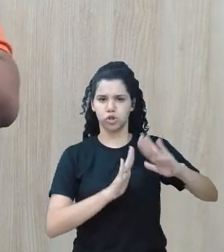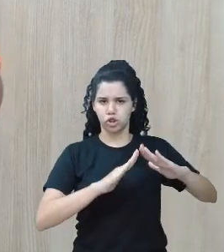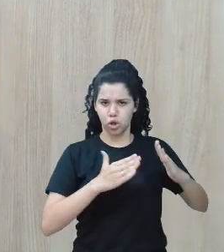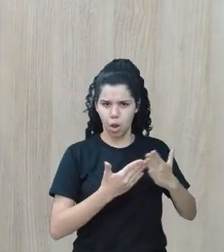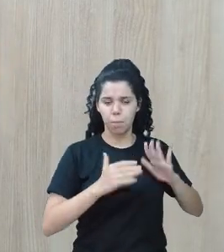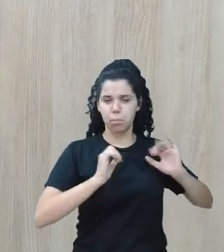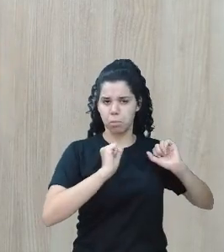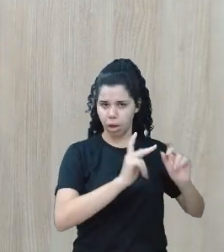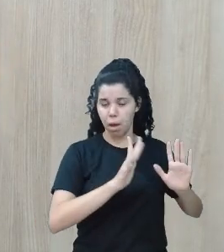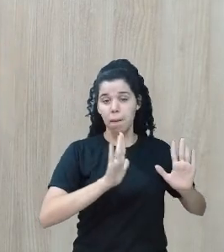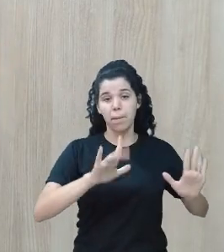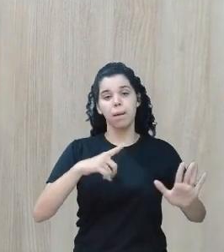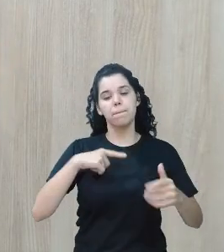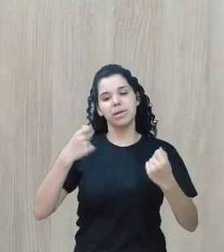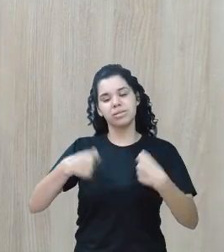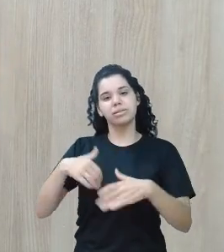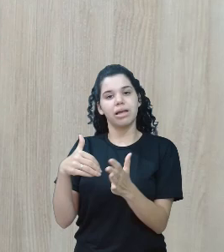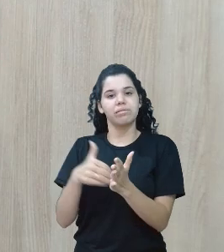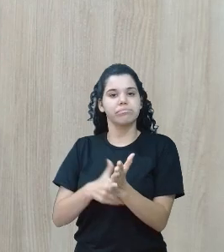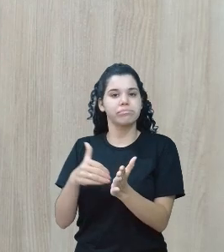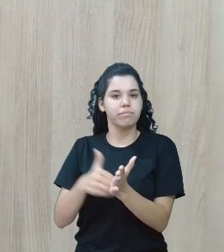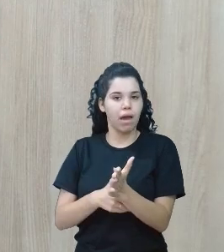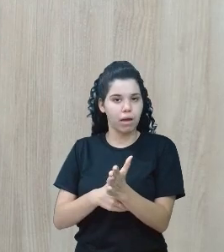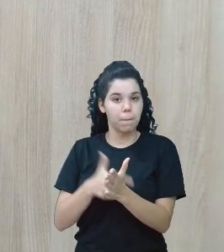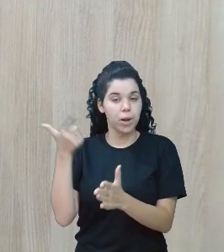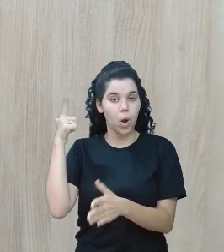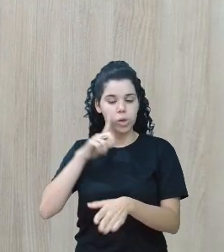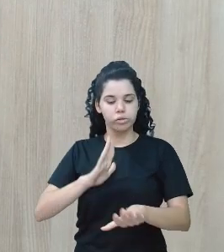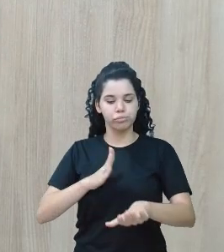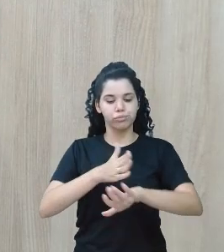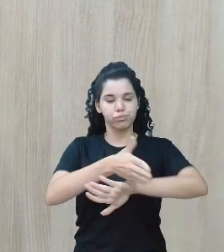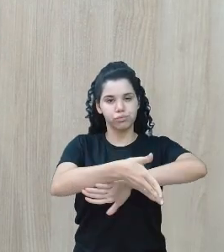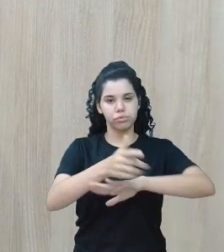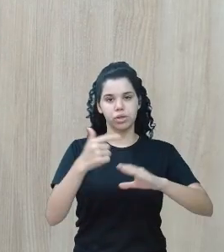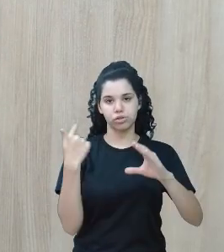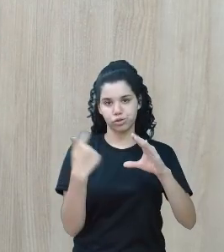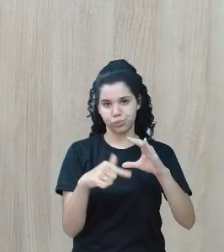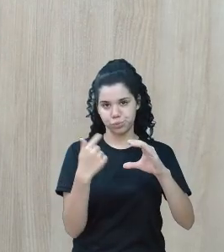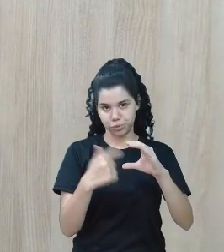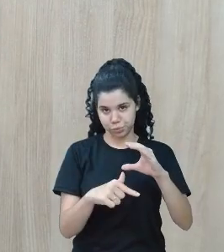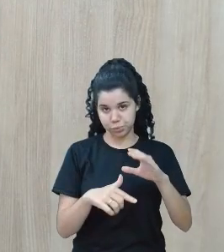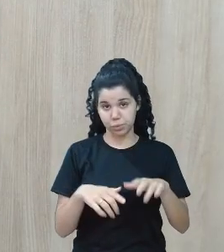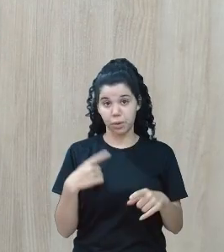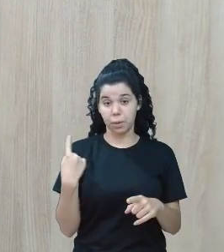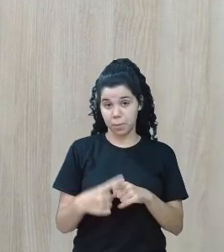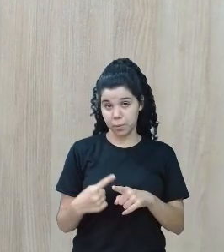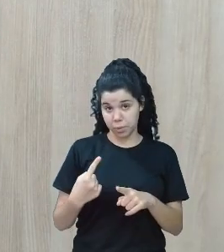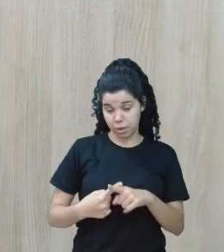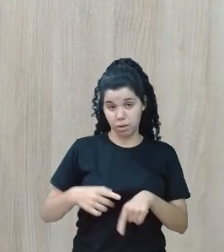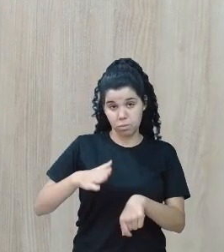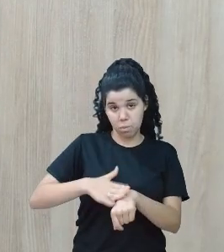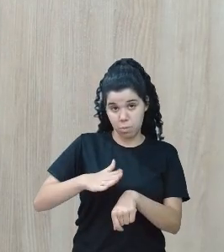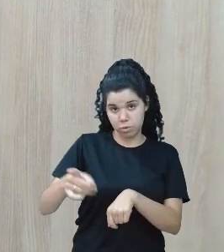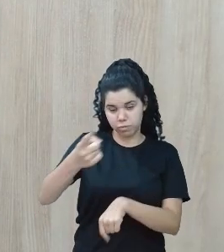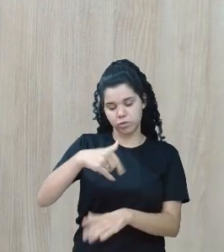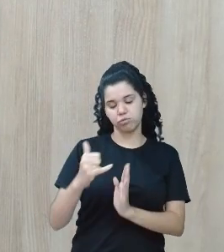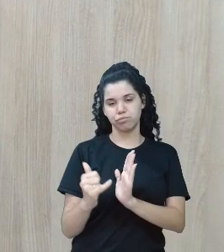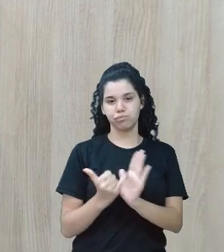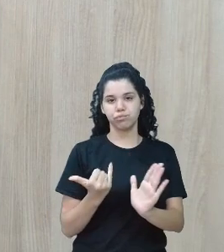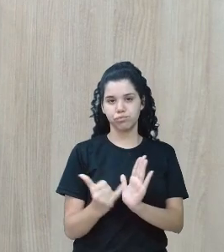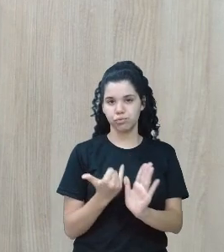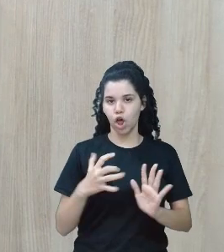mas precisa saber a senha para entrar no e-mail. Porque quando vocês fizerem a